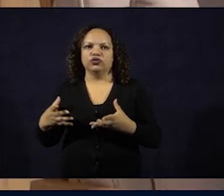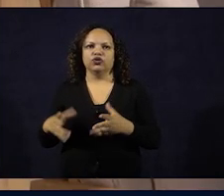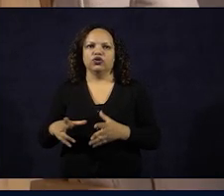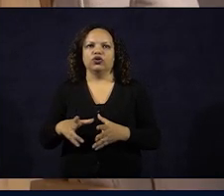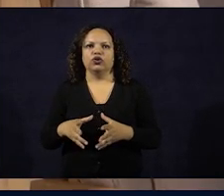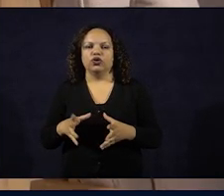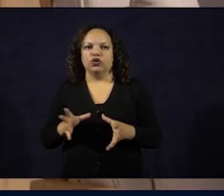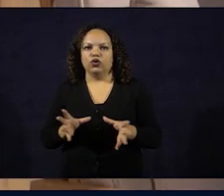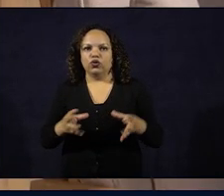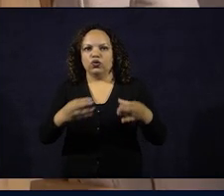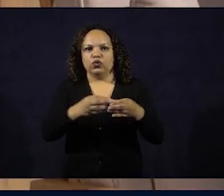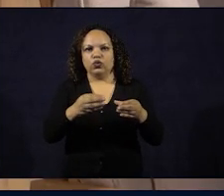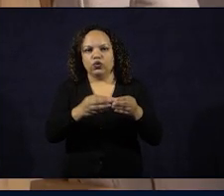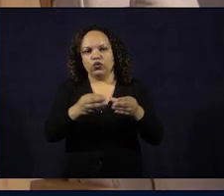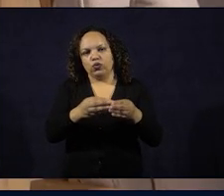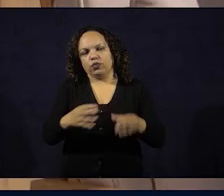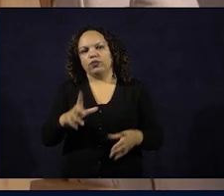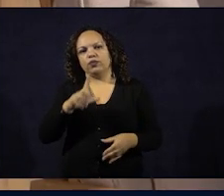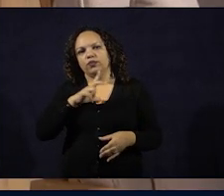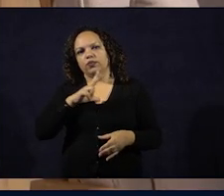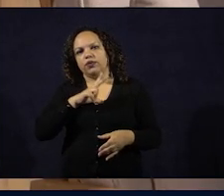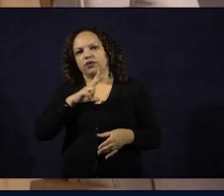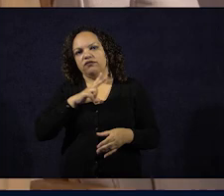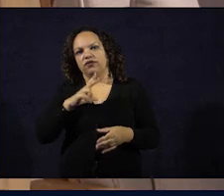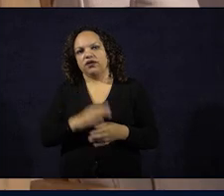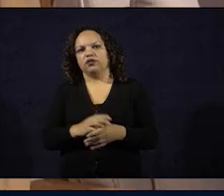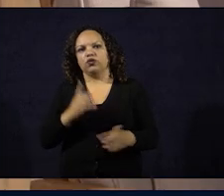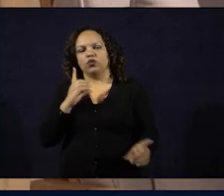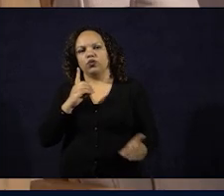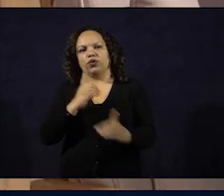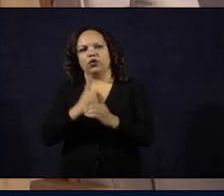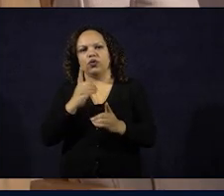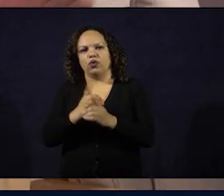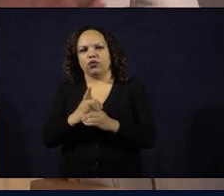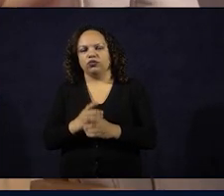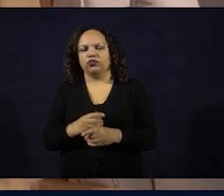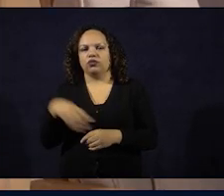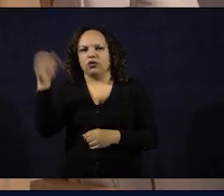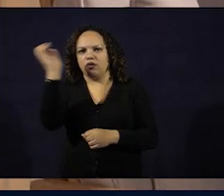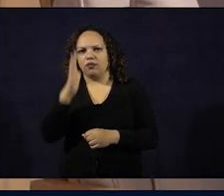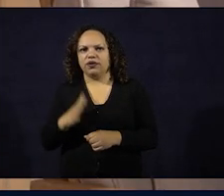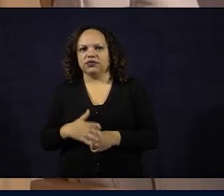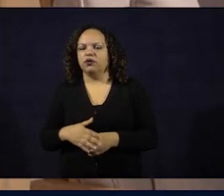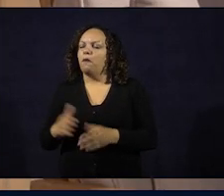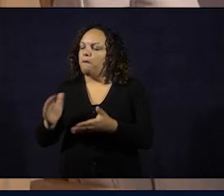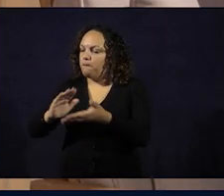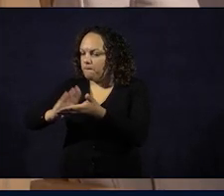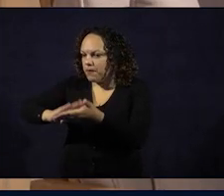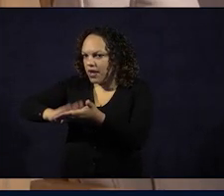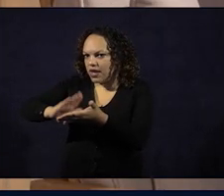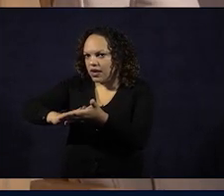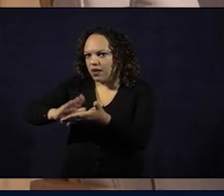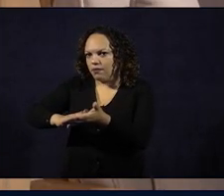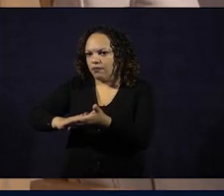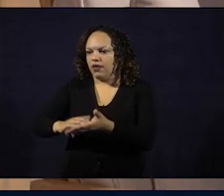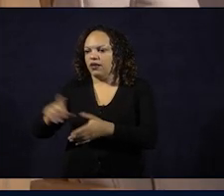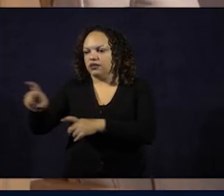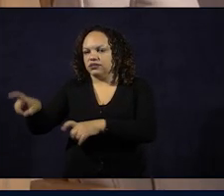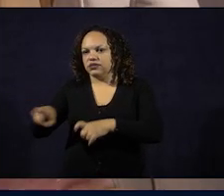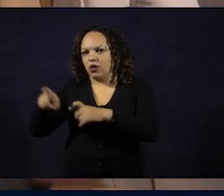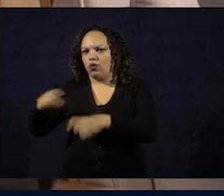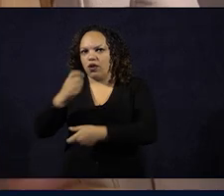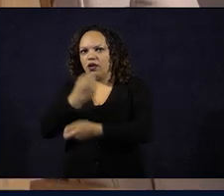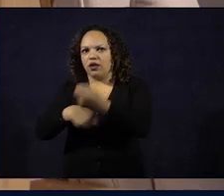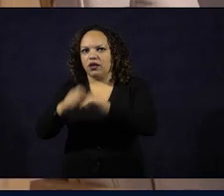privado, assinalado esse demo desejado enquanto o Brasil com a sua grandeza. Então, parabéns ao agro, parabéns a todos que fazem diferença